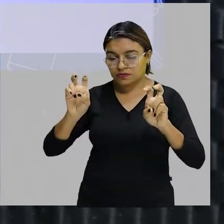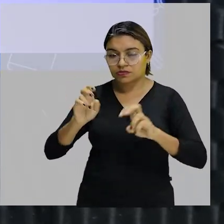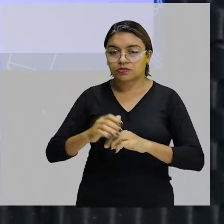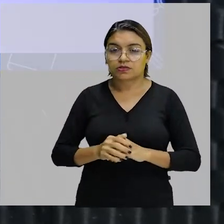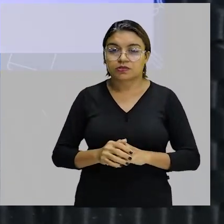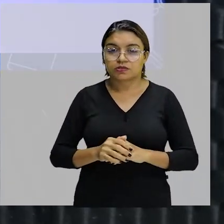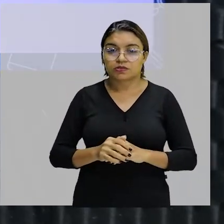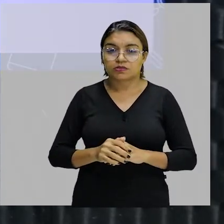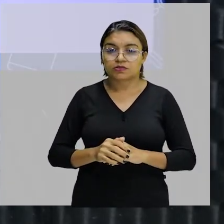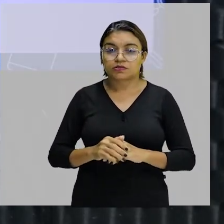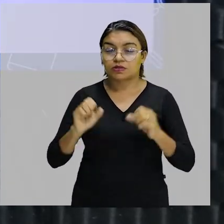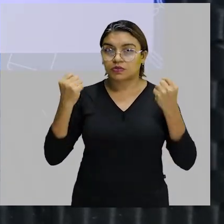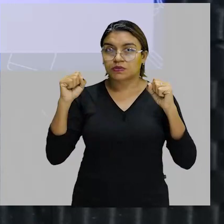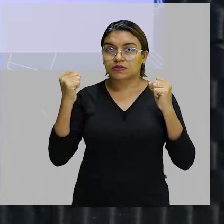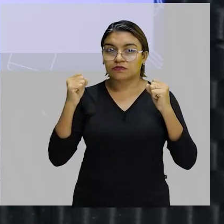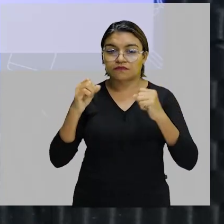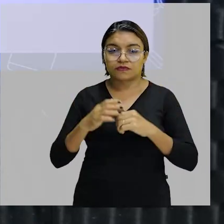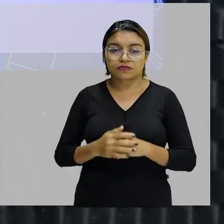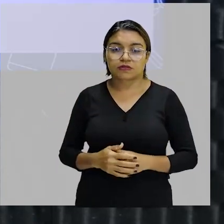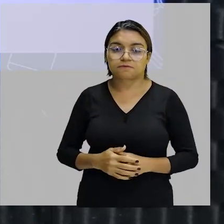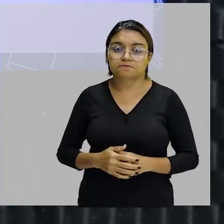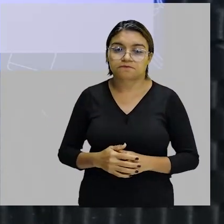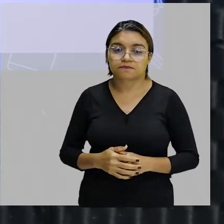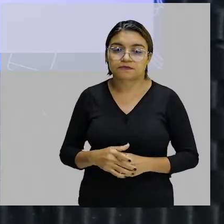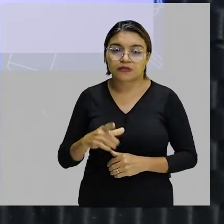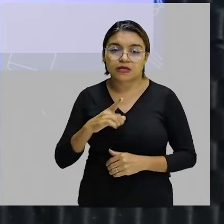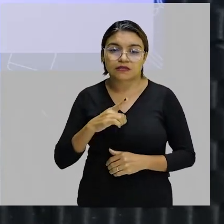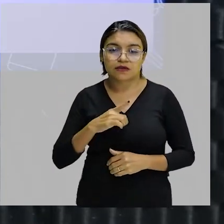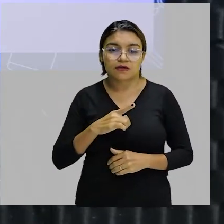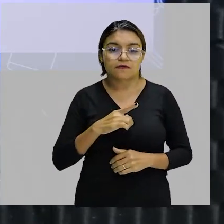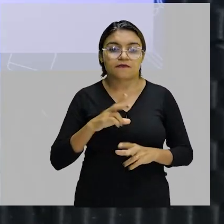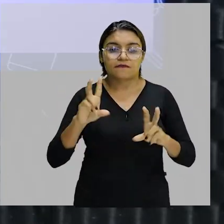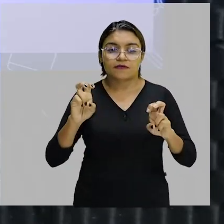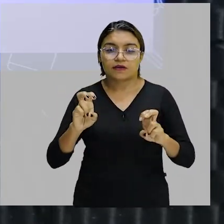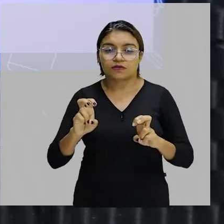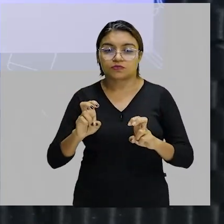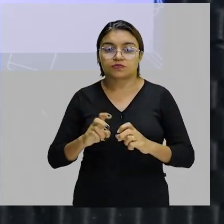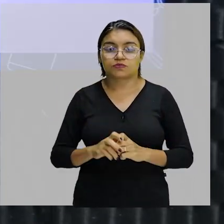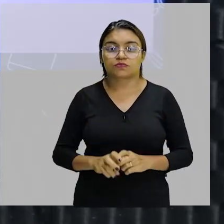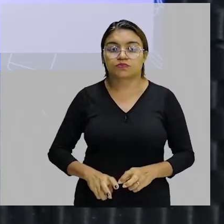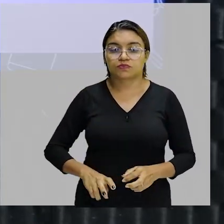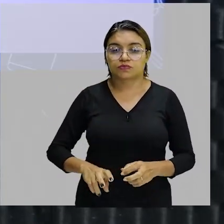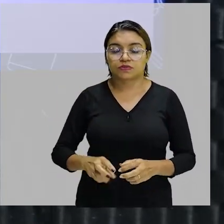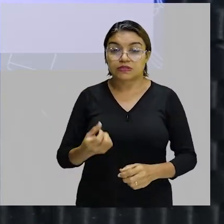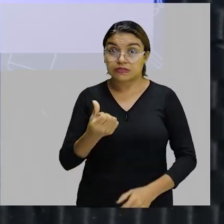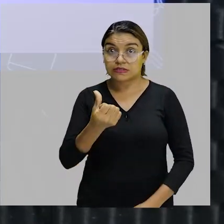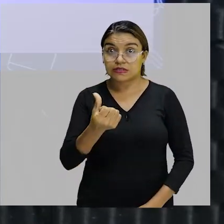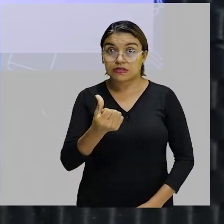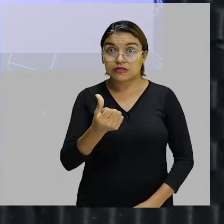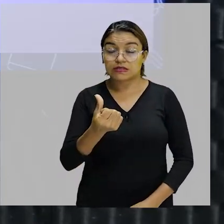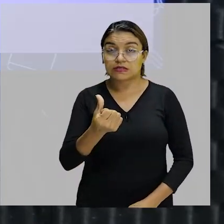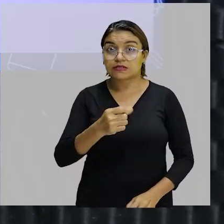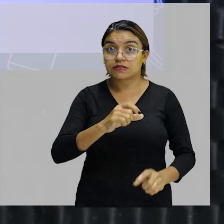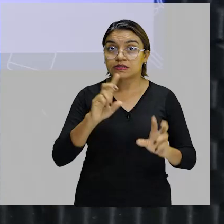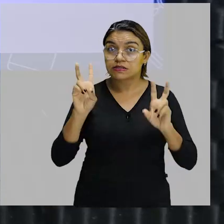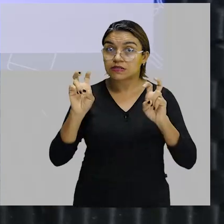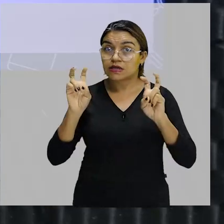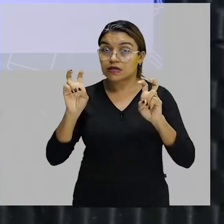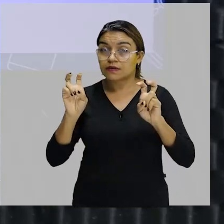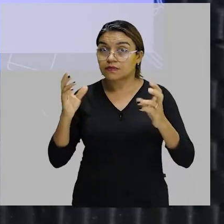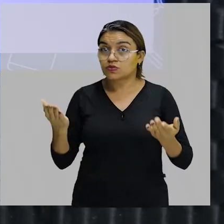o que eu acabei de falar para vocês. A educação física, ela se divide em 6 unidades temáticas